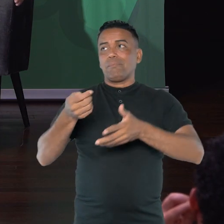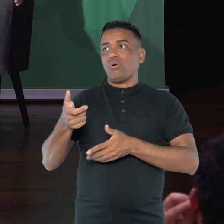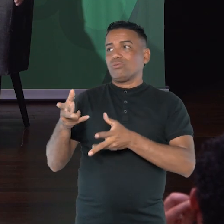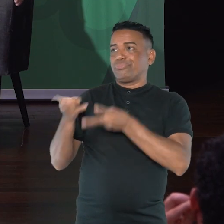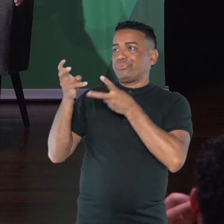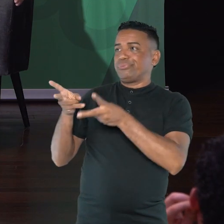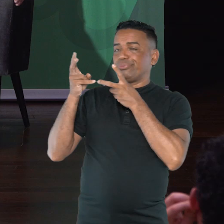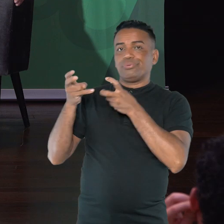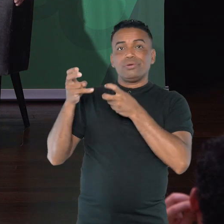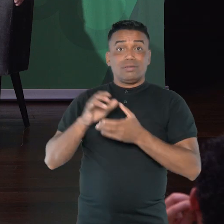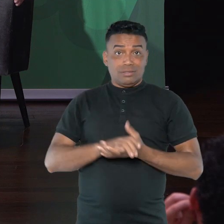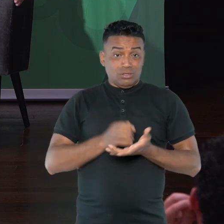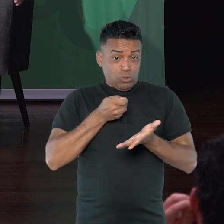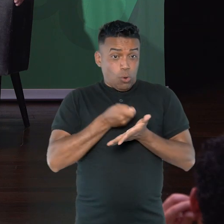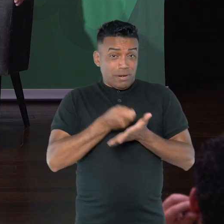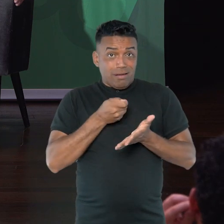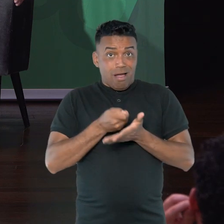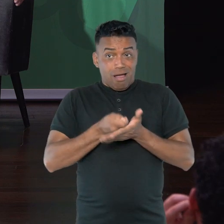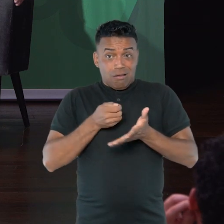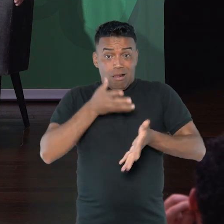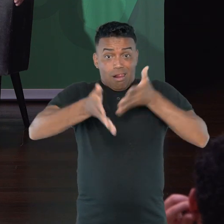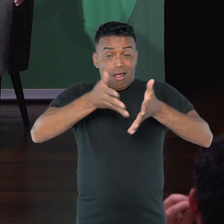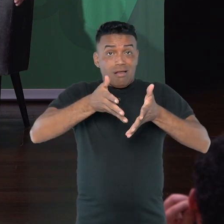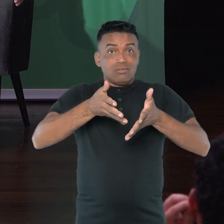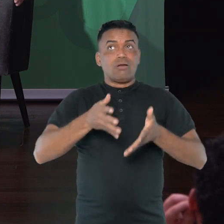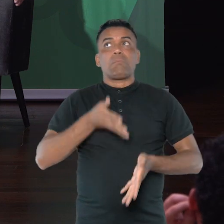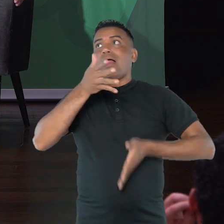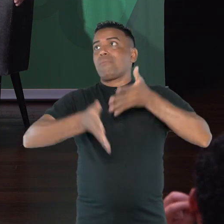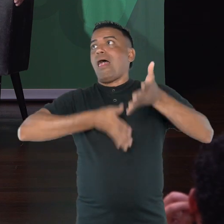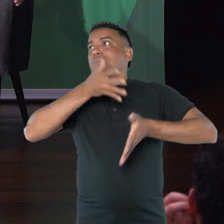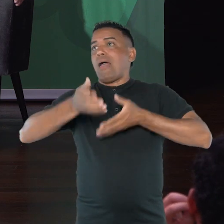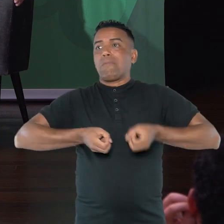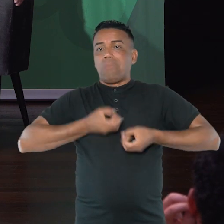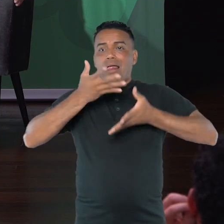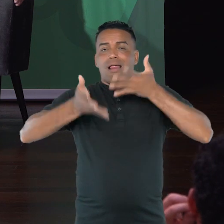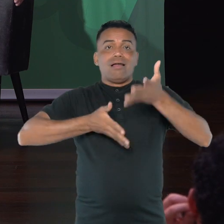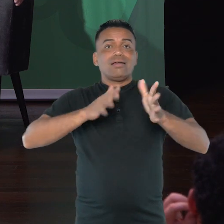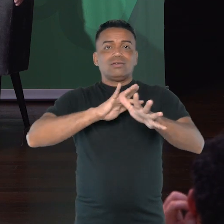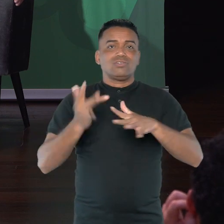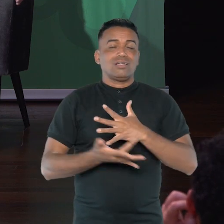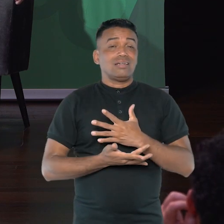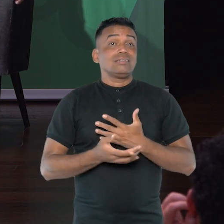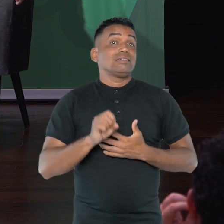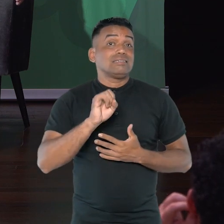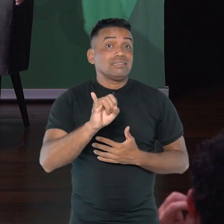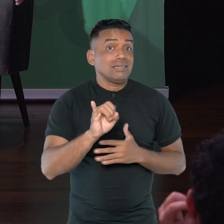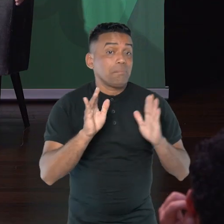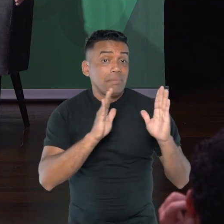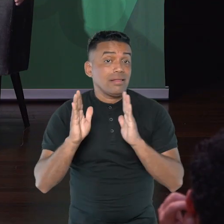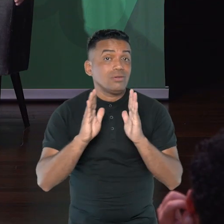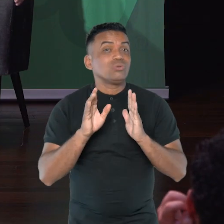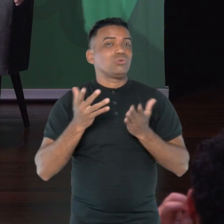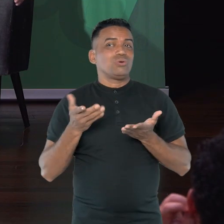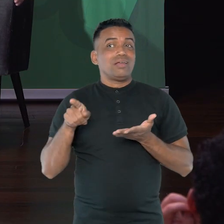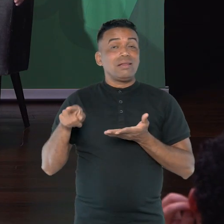fiquei pensando se a gente fosse obrigado a escutar, né? Em vez de apenas falar, se exprimir nas nossas redes sociais, etc. Se fosse uma época, então ele